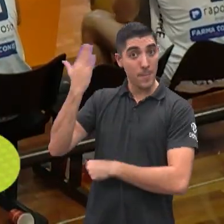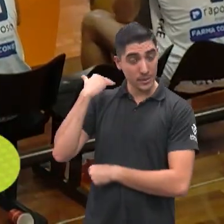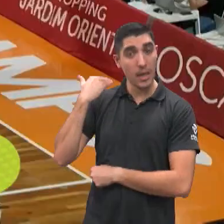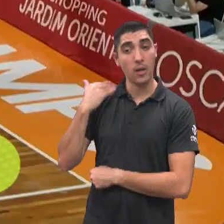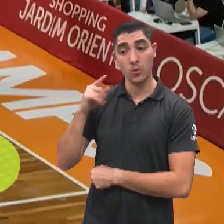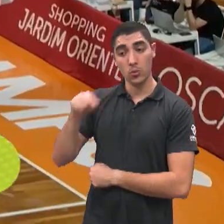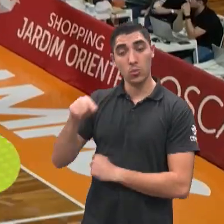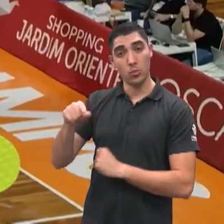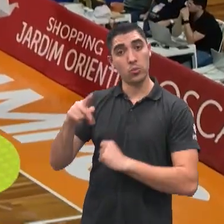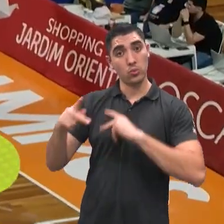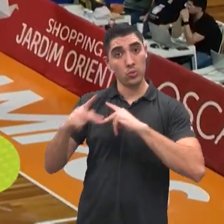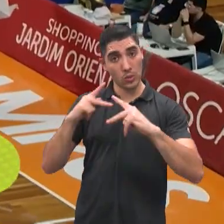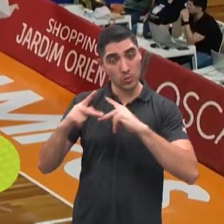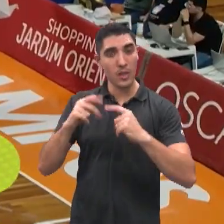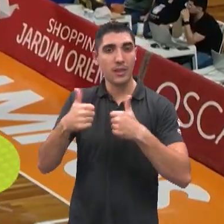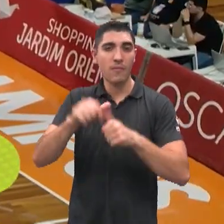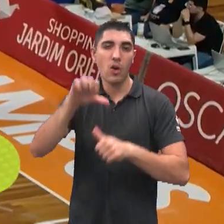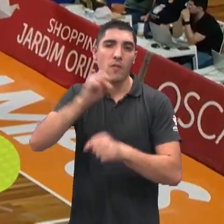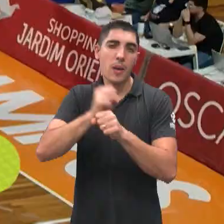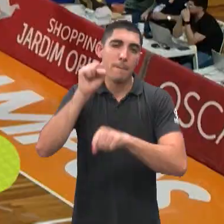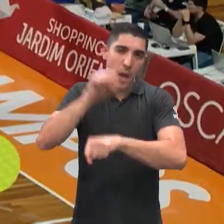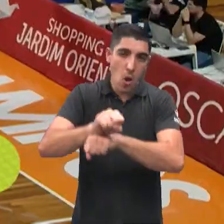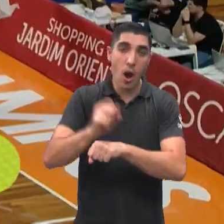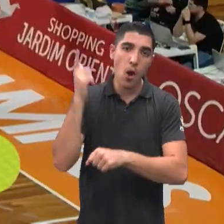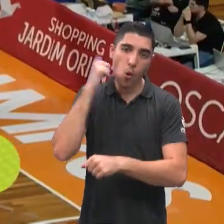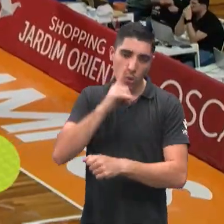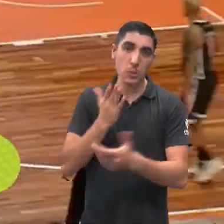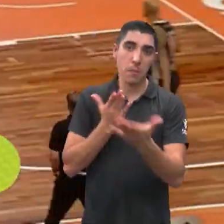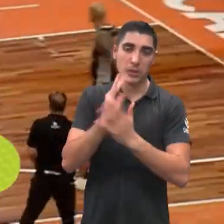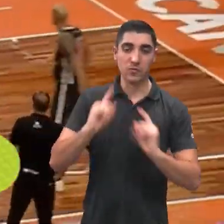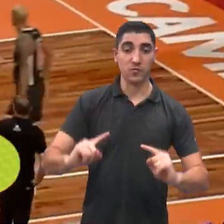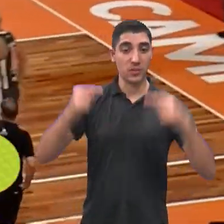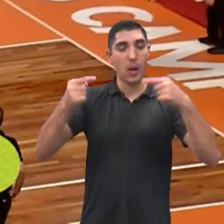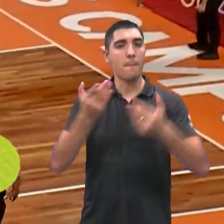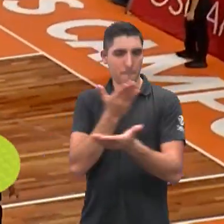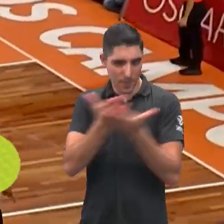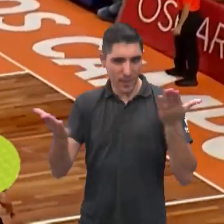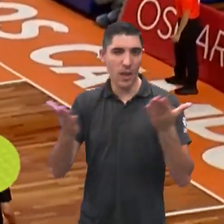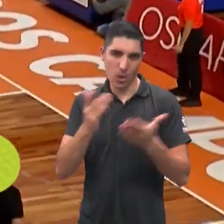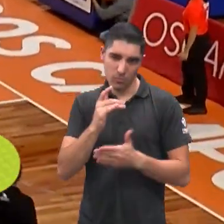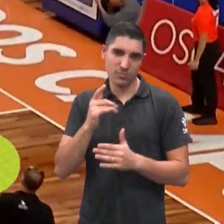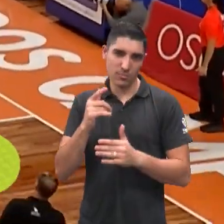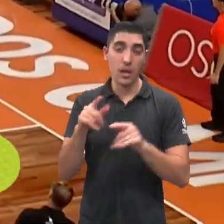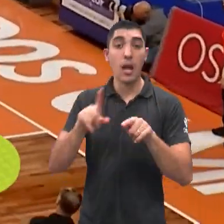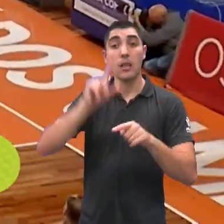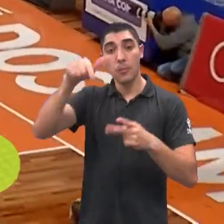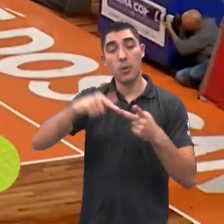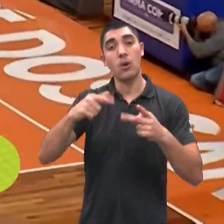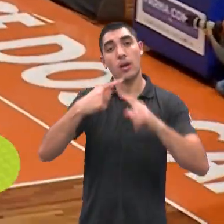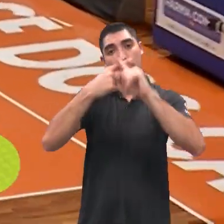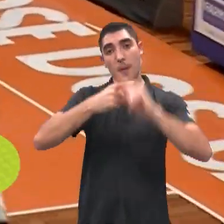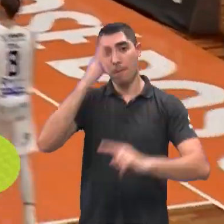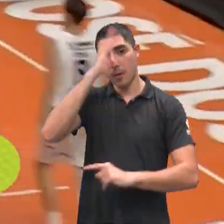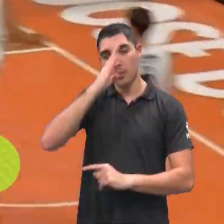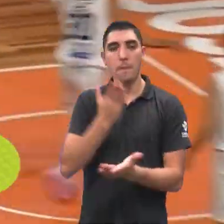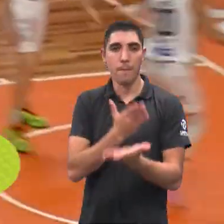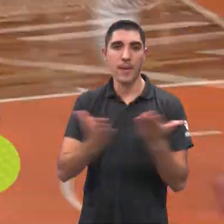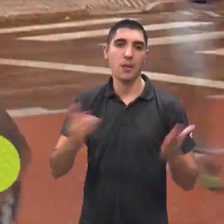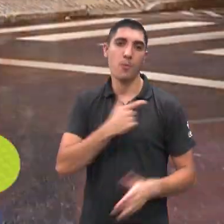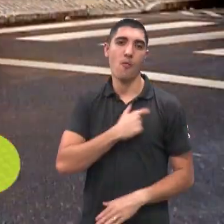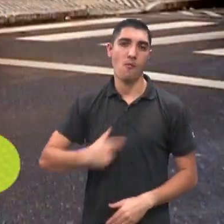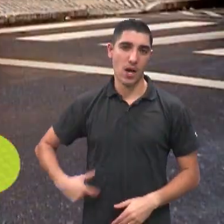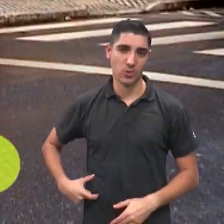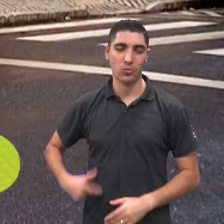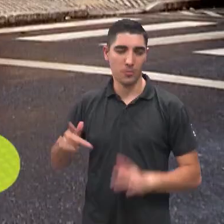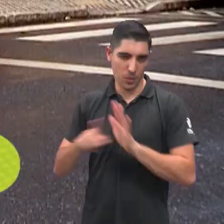de 9 anos, perdeu o título para o Franca, mas fez uma boa campanha. No NBB foi eliminado para o Vasco da Gama nas oitavas de